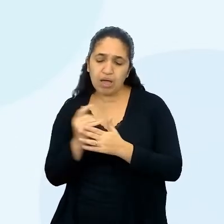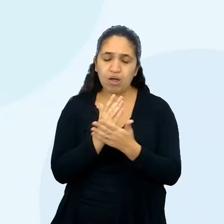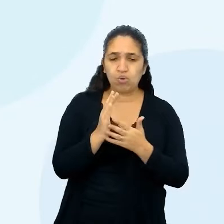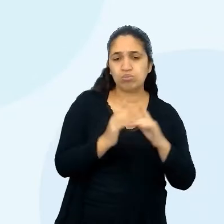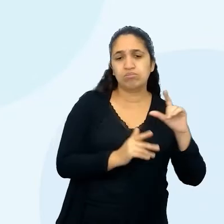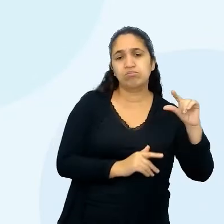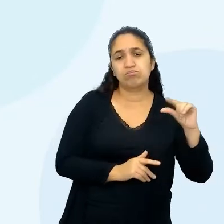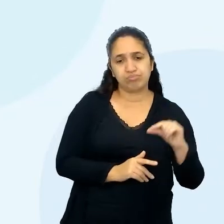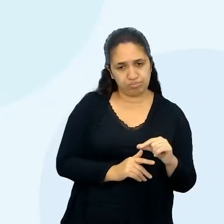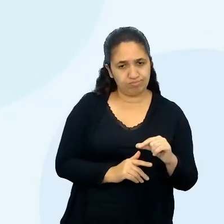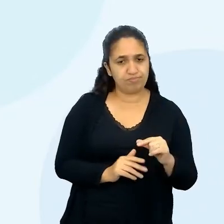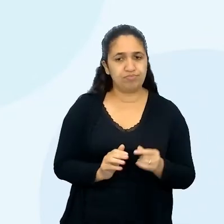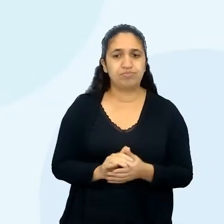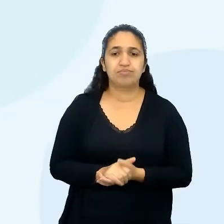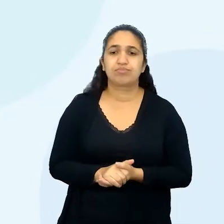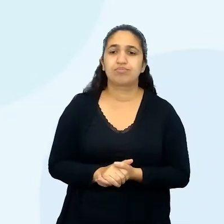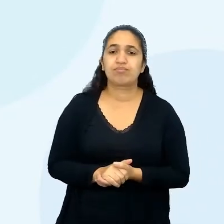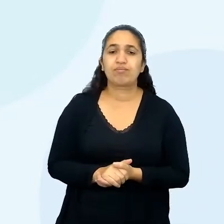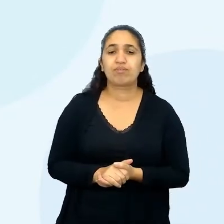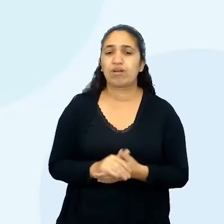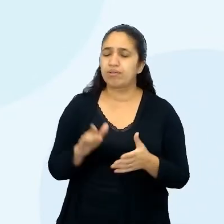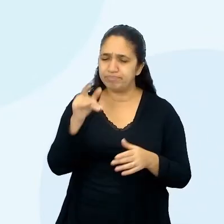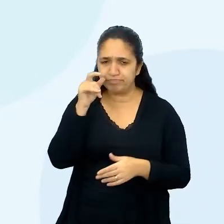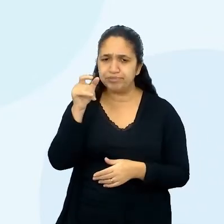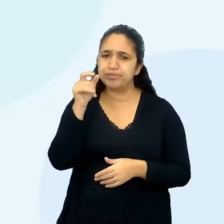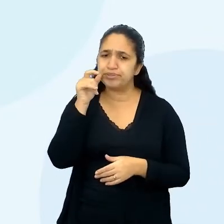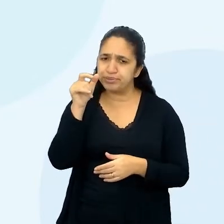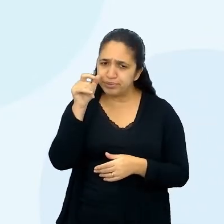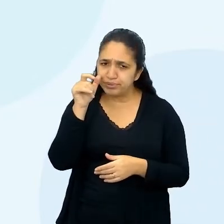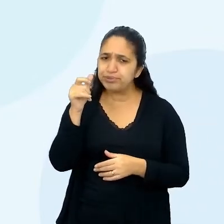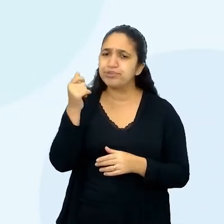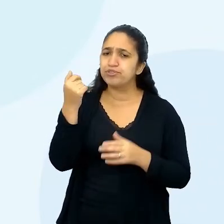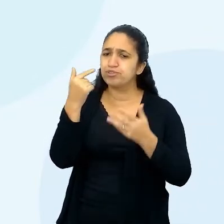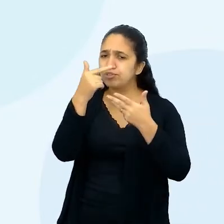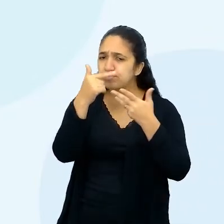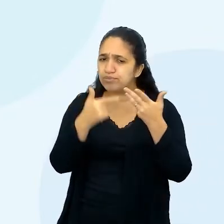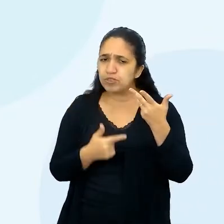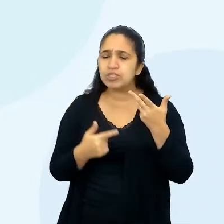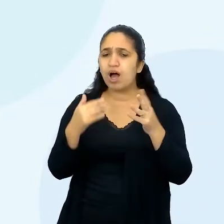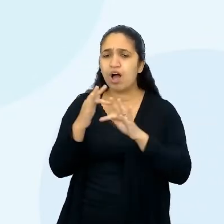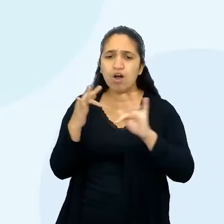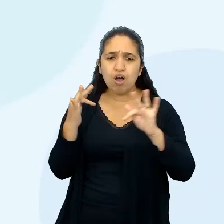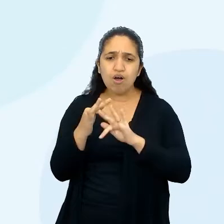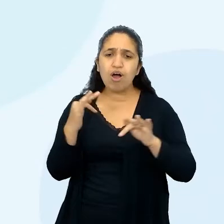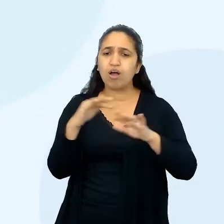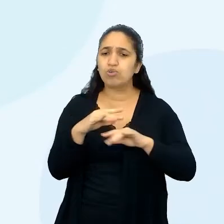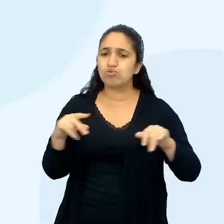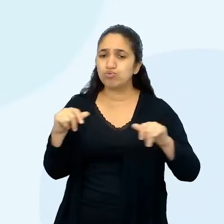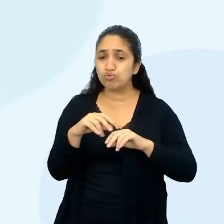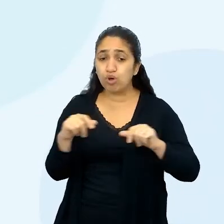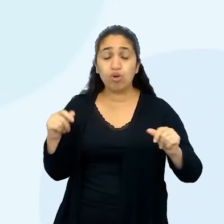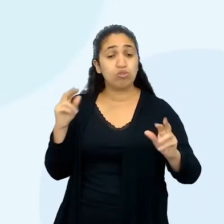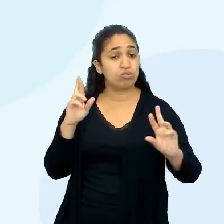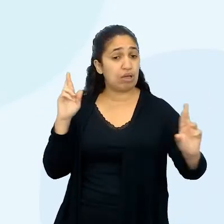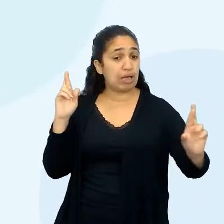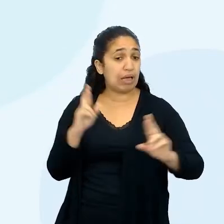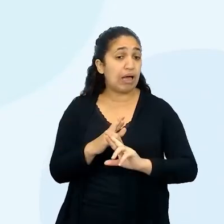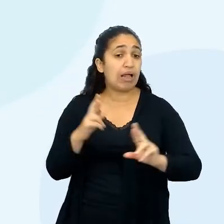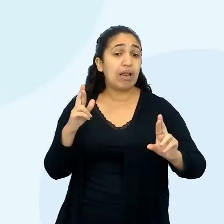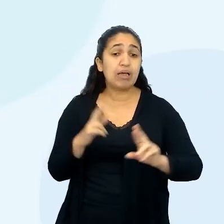aí material orgânico. Mas é interessante mostrar que as propriedades físicas do solo, né, têm uma relação muito forte